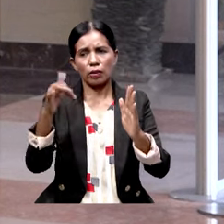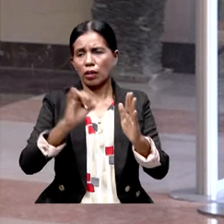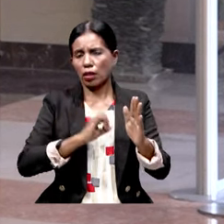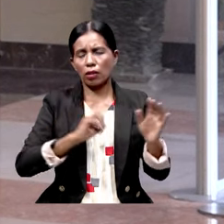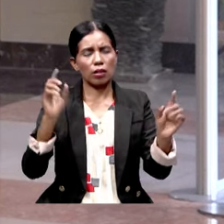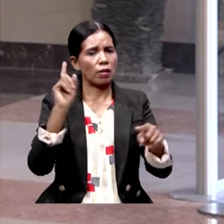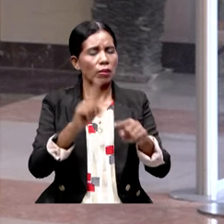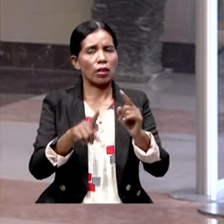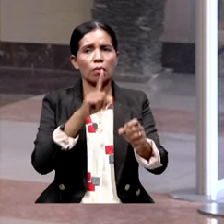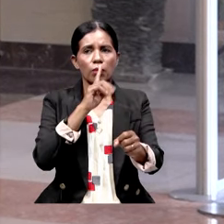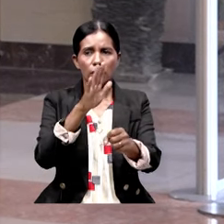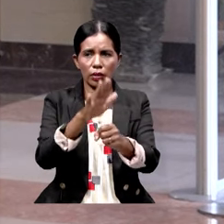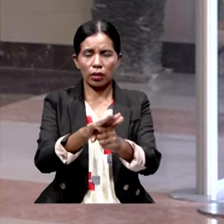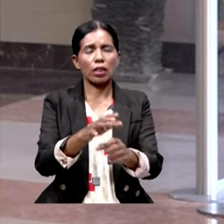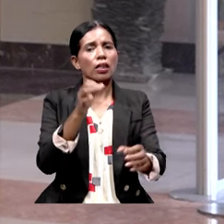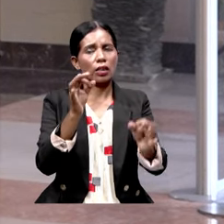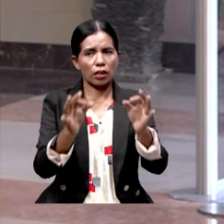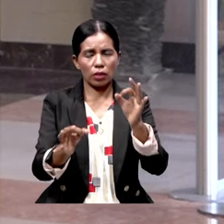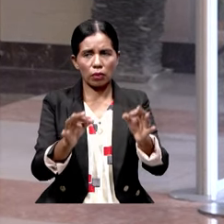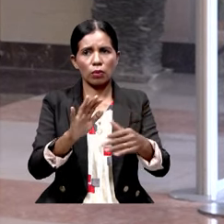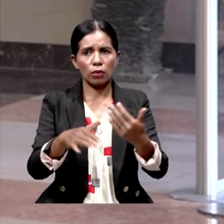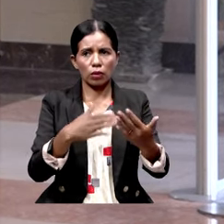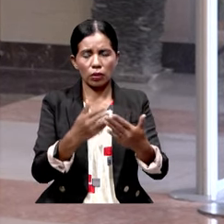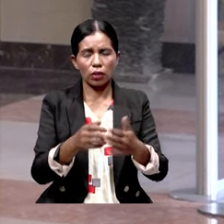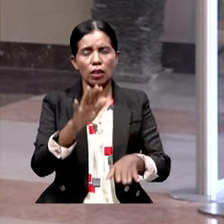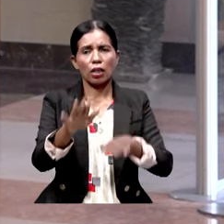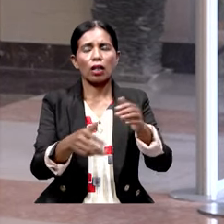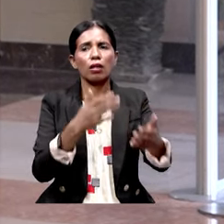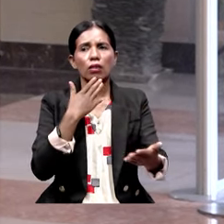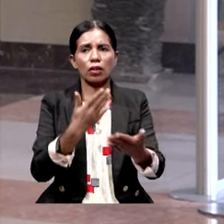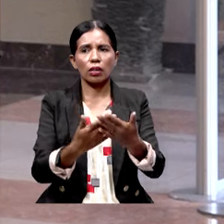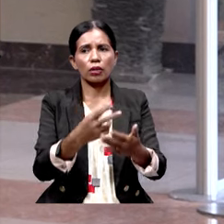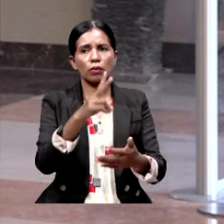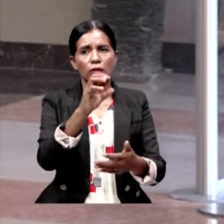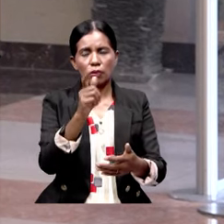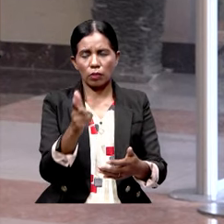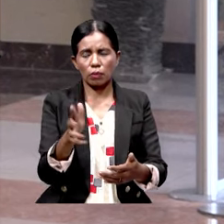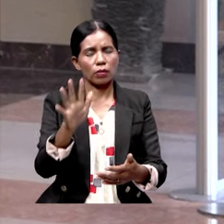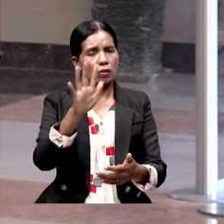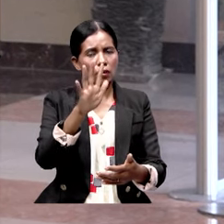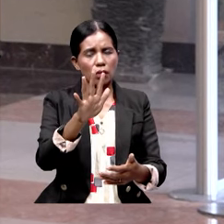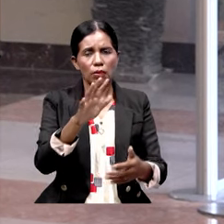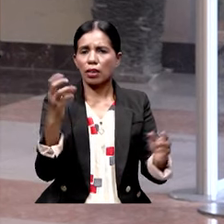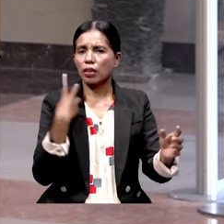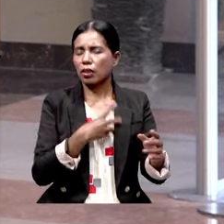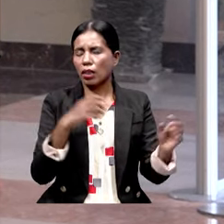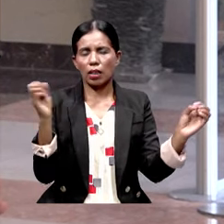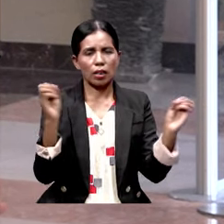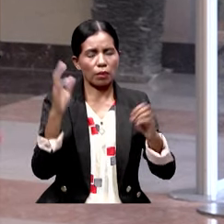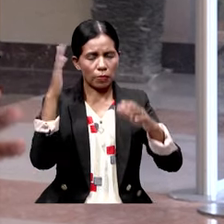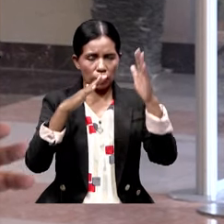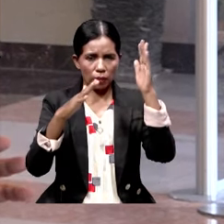promete buatida. Mas se buat tudo lá o dia 2025 e telai problema com a internet. É